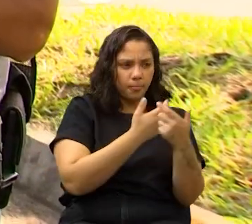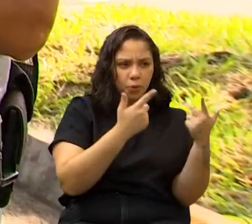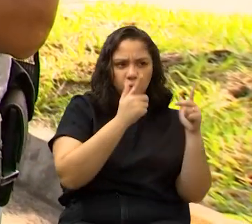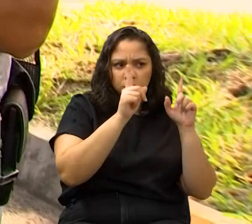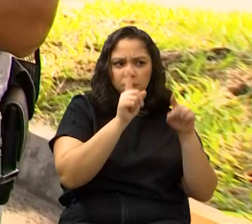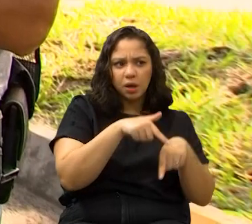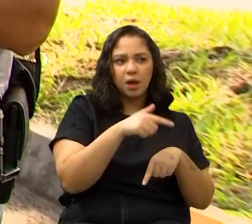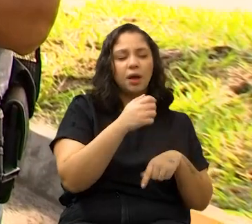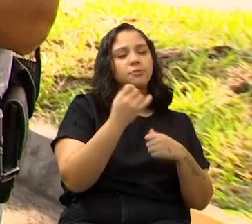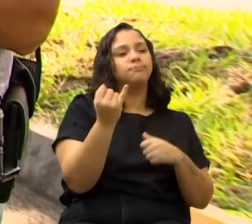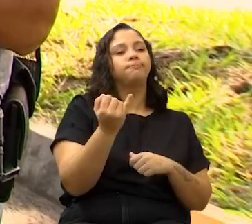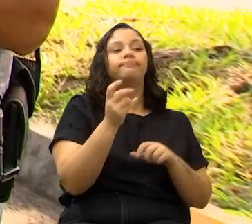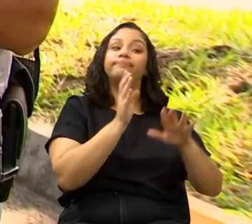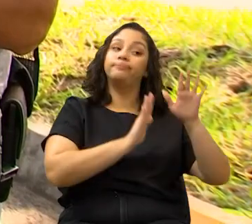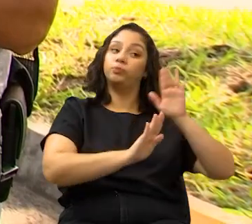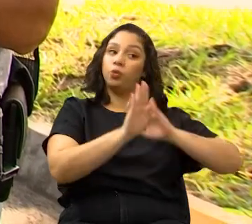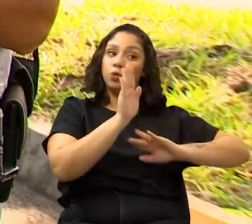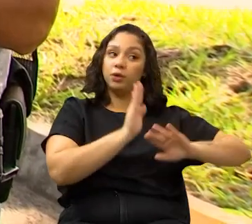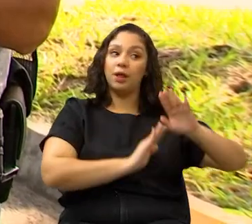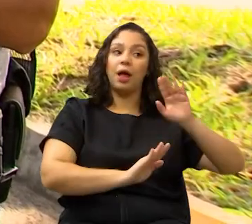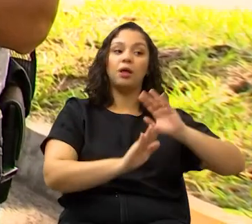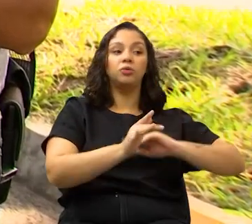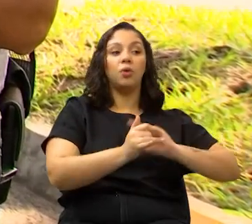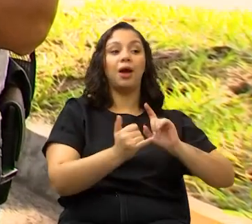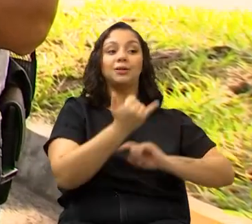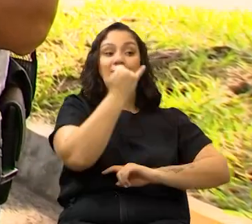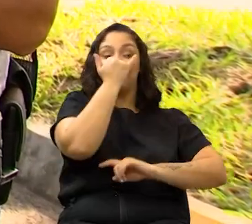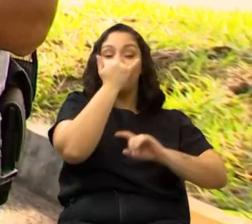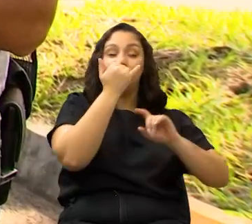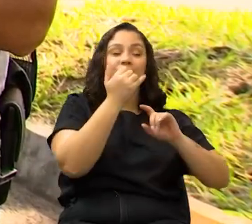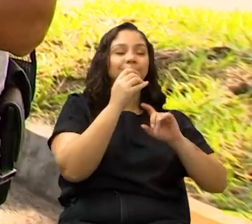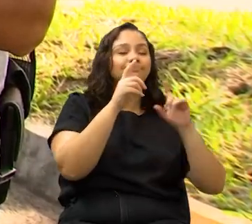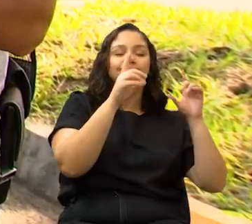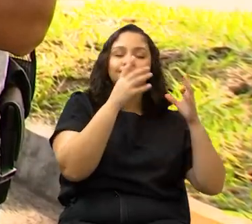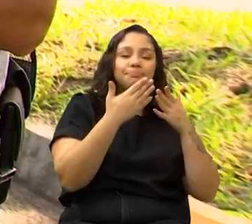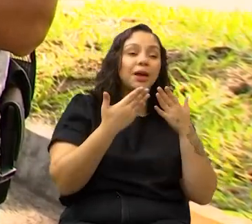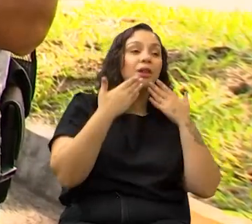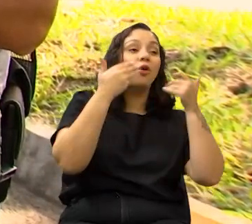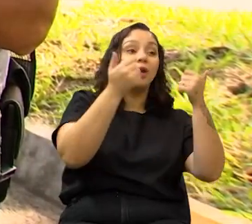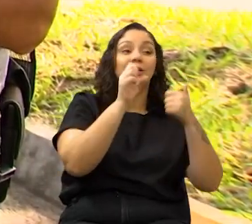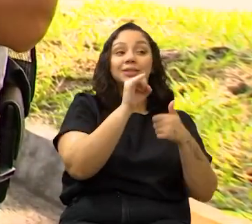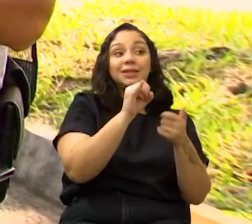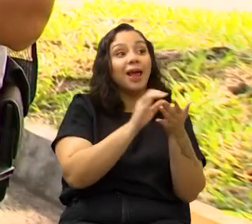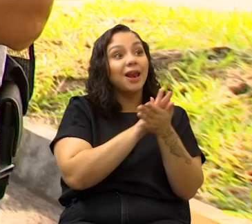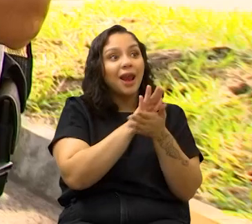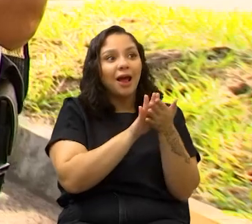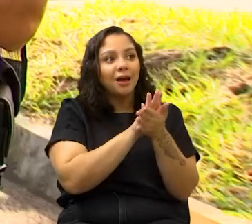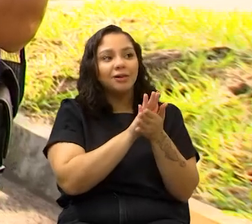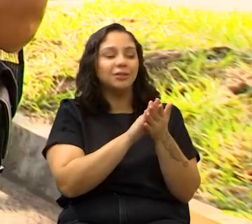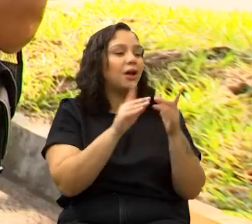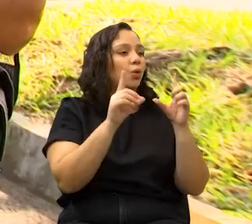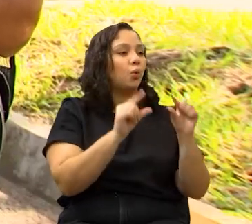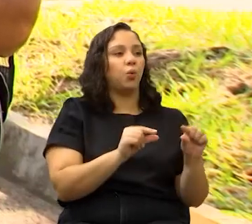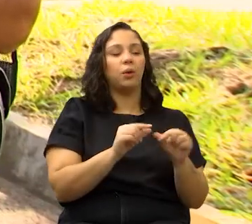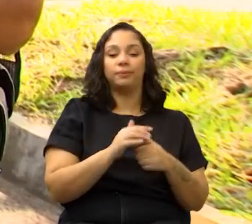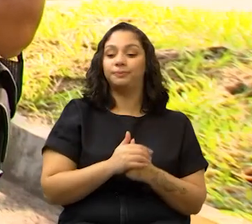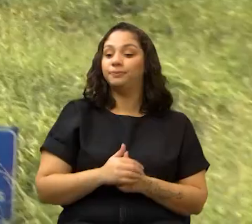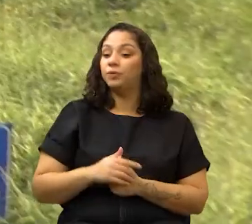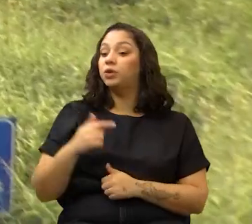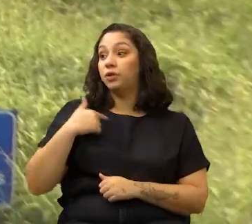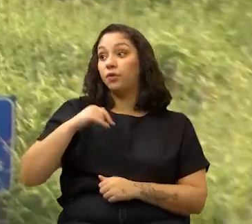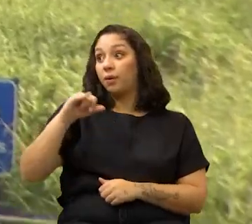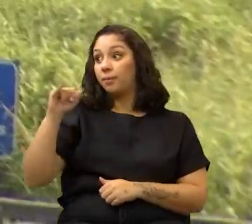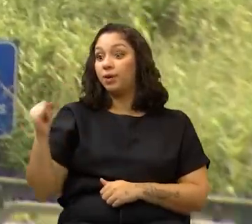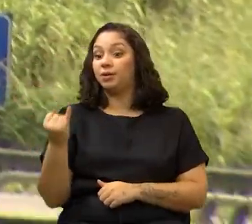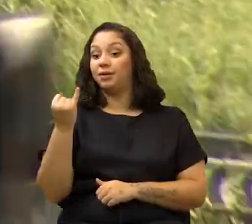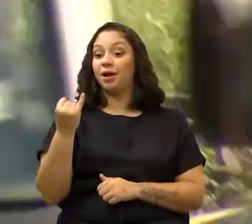tomar cuidado. Quanto menos acidente, melhor. Se não tiver nenhum, melhor ainda. Melhor ainda. Já aproveitando esse gancho do